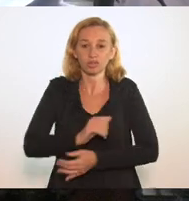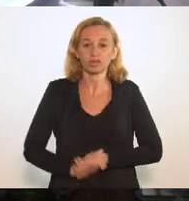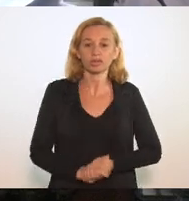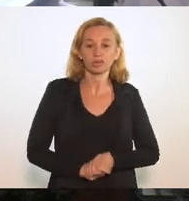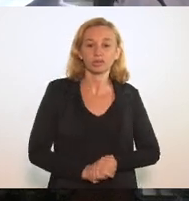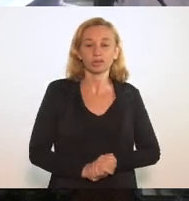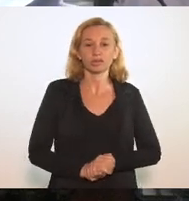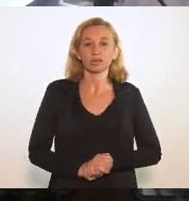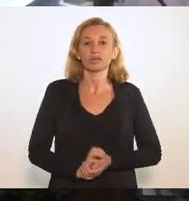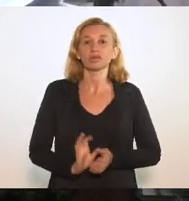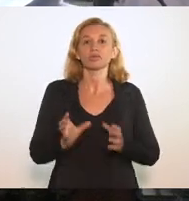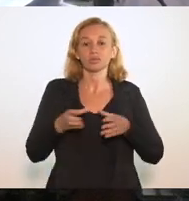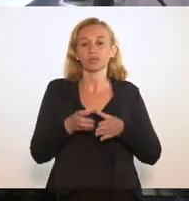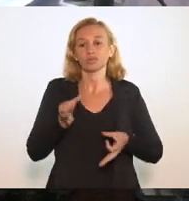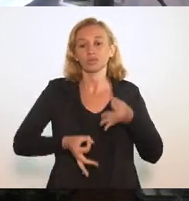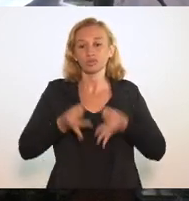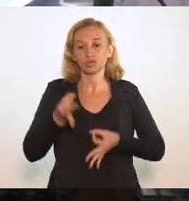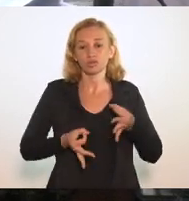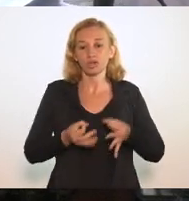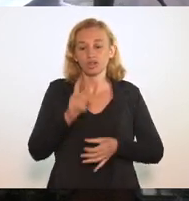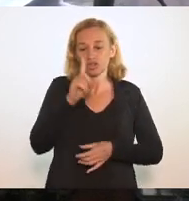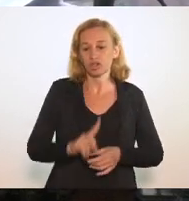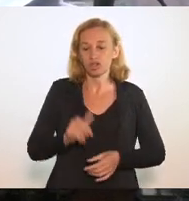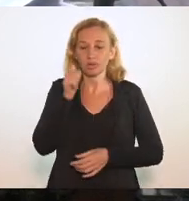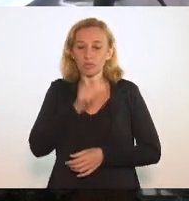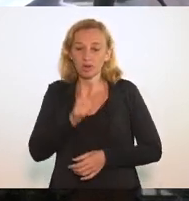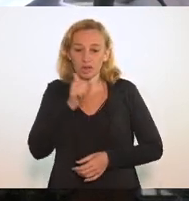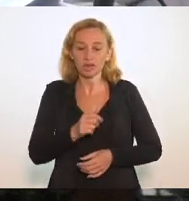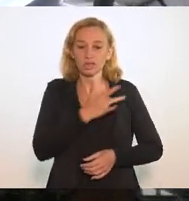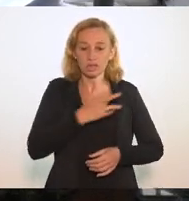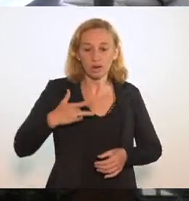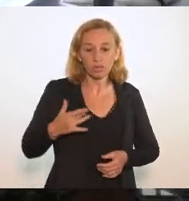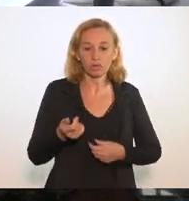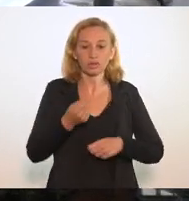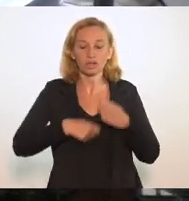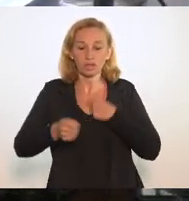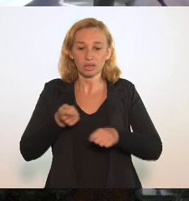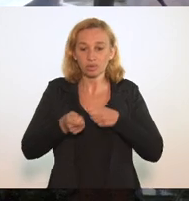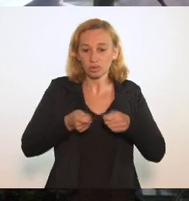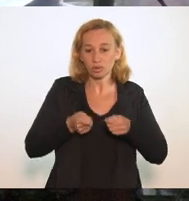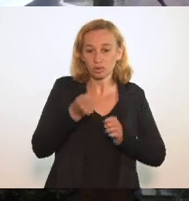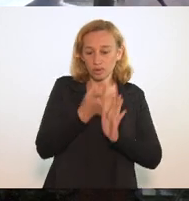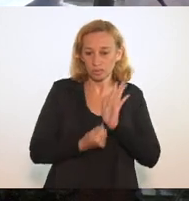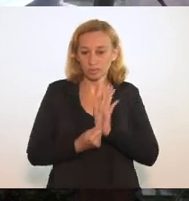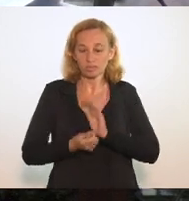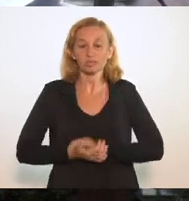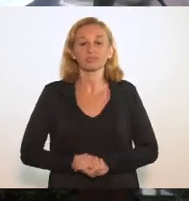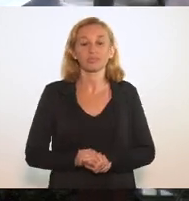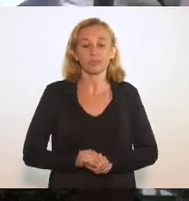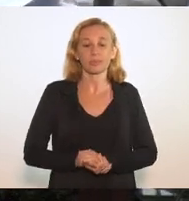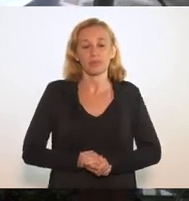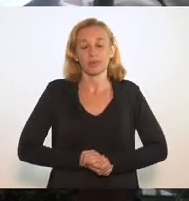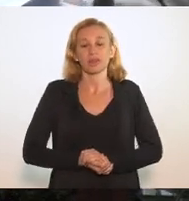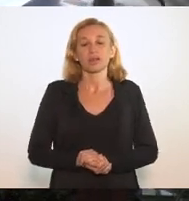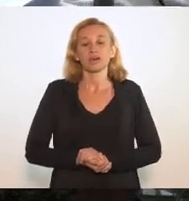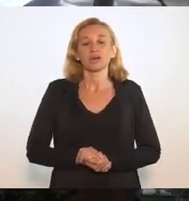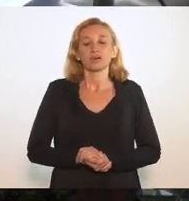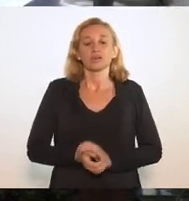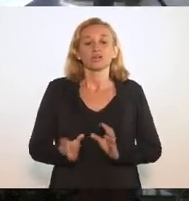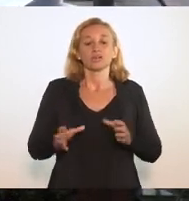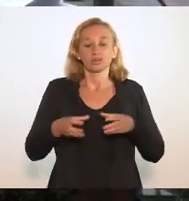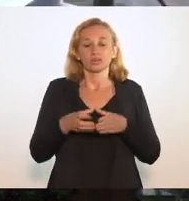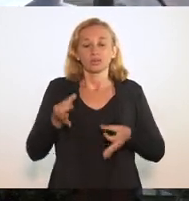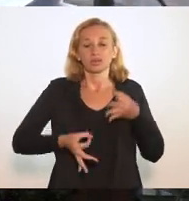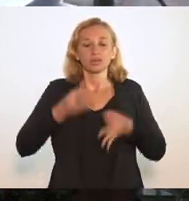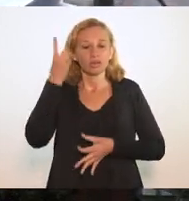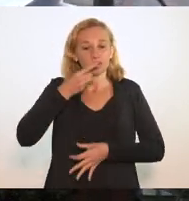Pendente de pareceres das comissões de Constituição, Justiça, Defesa do Direito da Mulher, de Saúde, de Orçamento, Finanças, Fiscalização Financeira e Controle. Permite parecer pela Comissão de Constituição e Justiça,